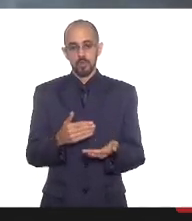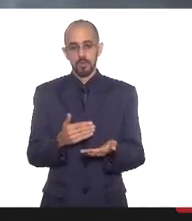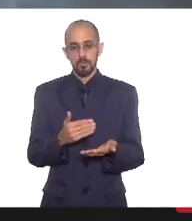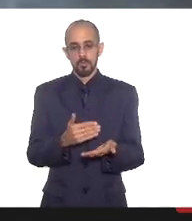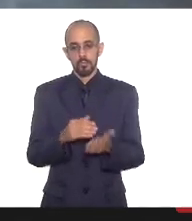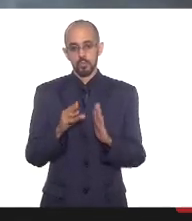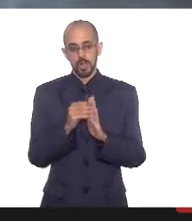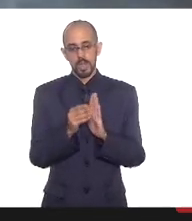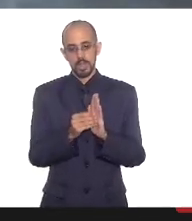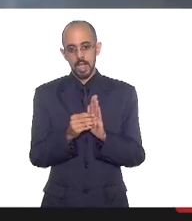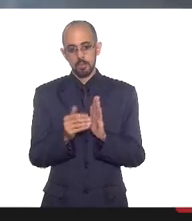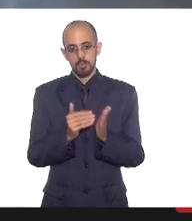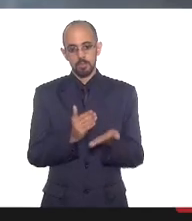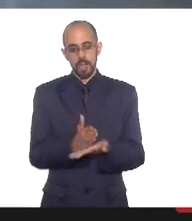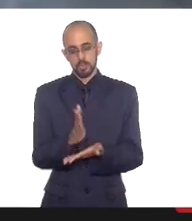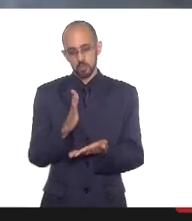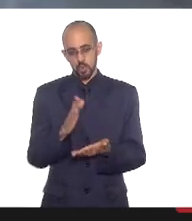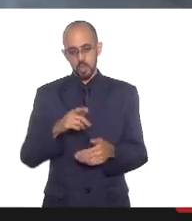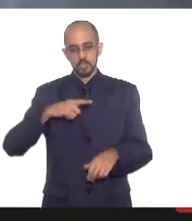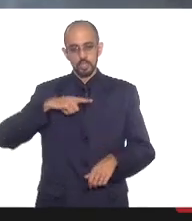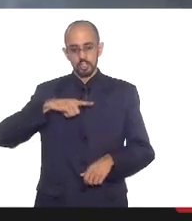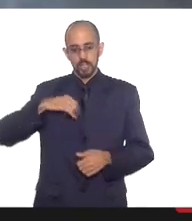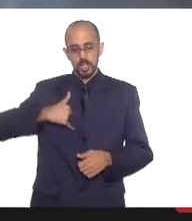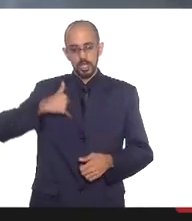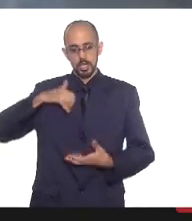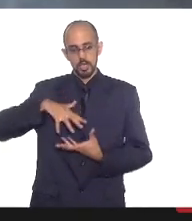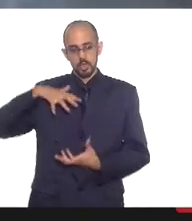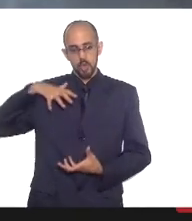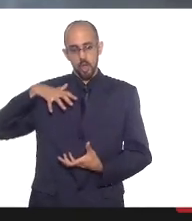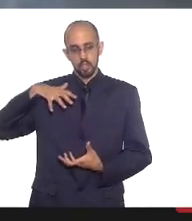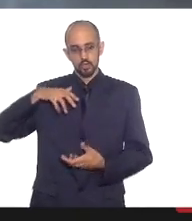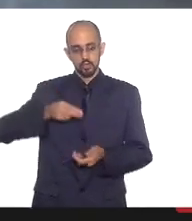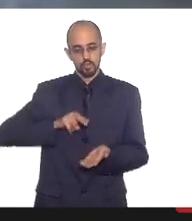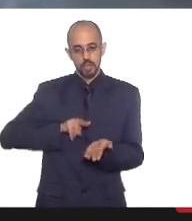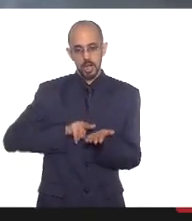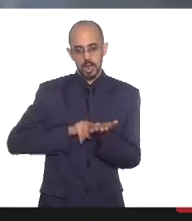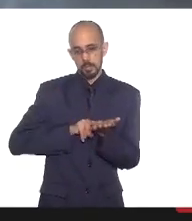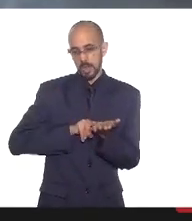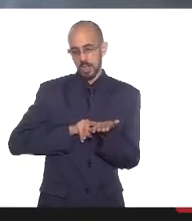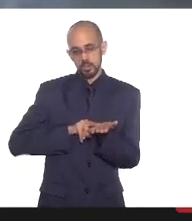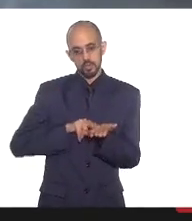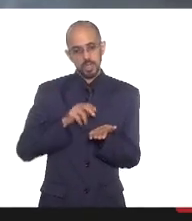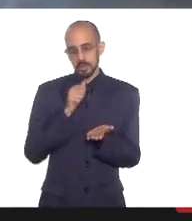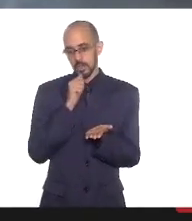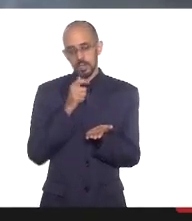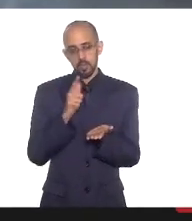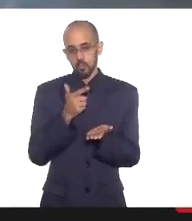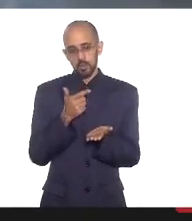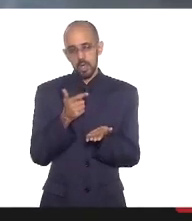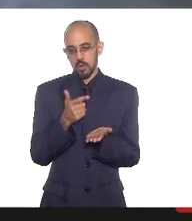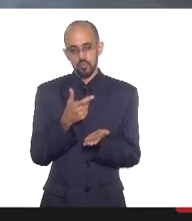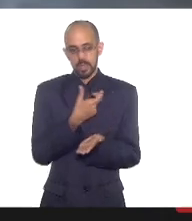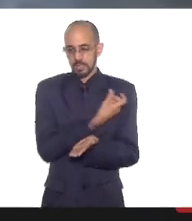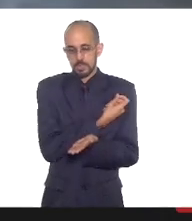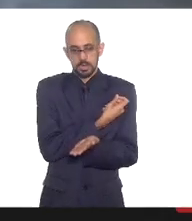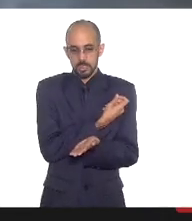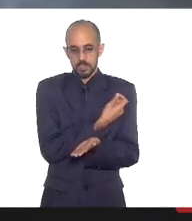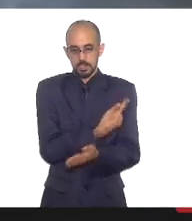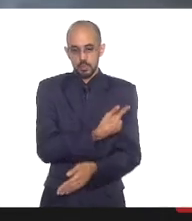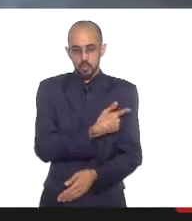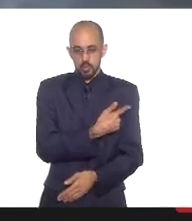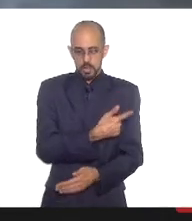né Nós temos idosos para Tais o município tem idosos acamados que não foram integralmente das estradas